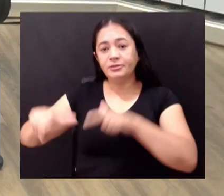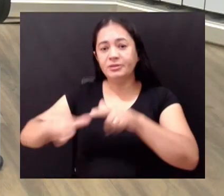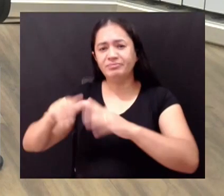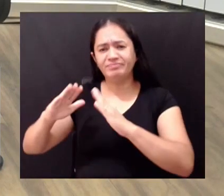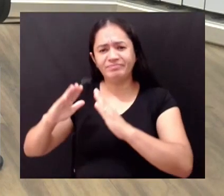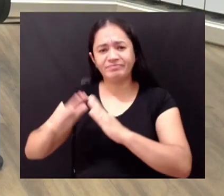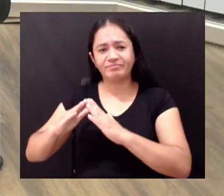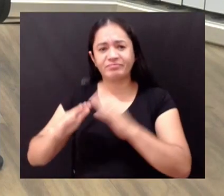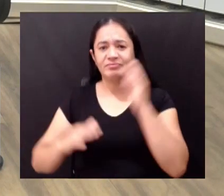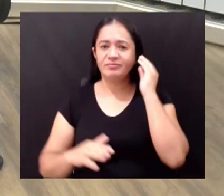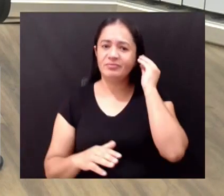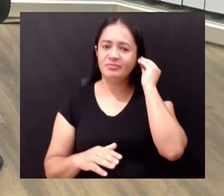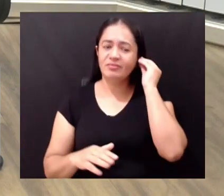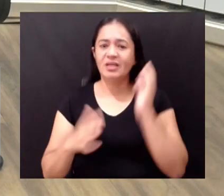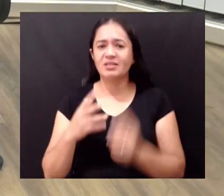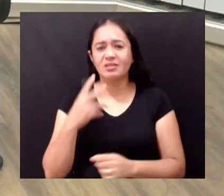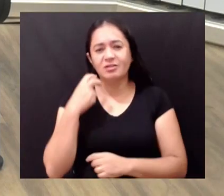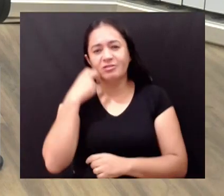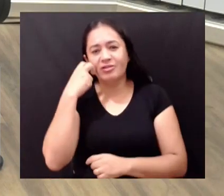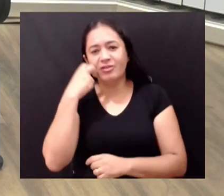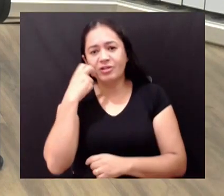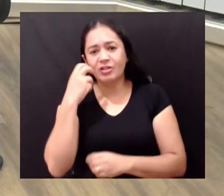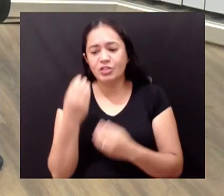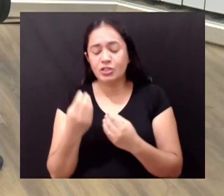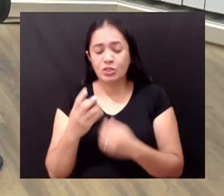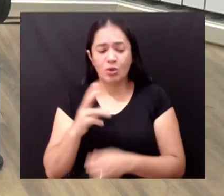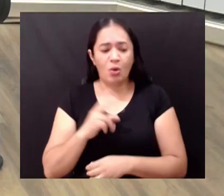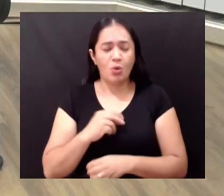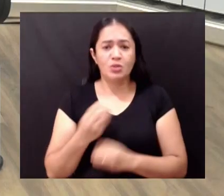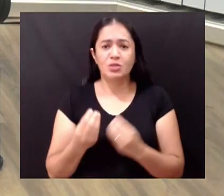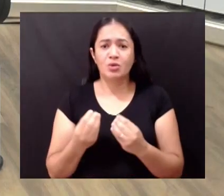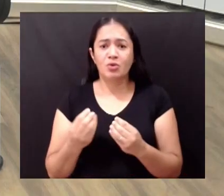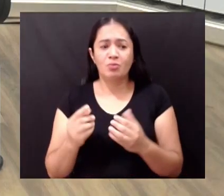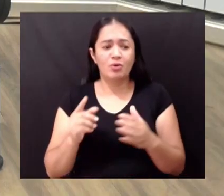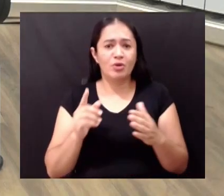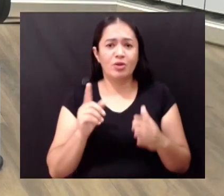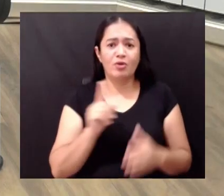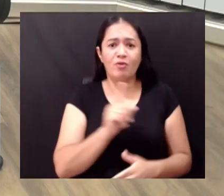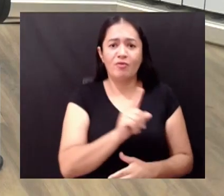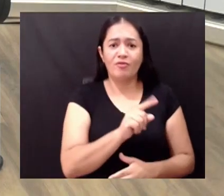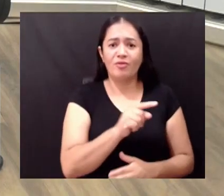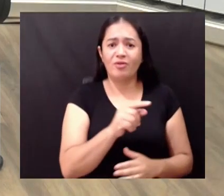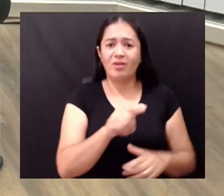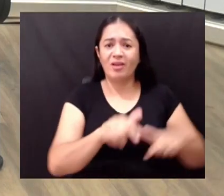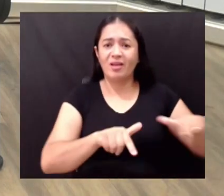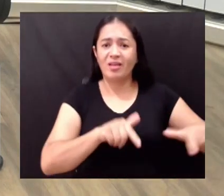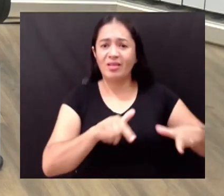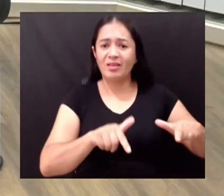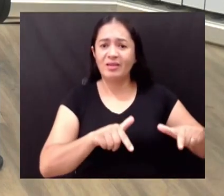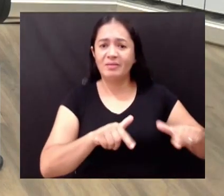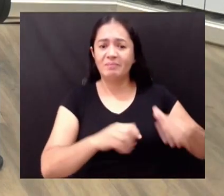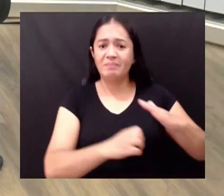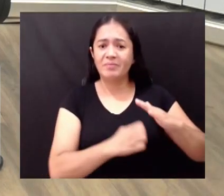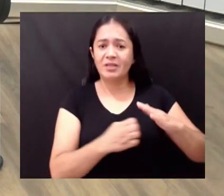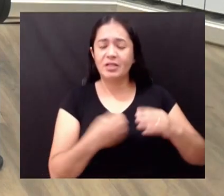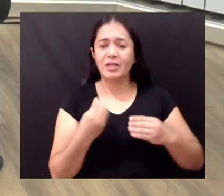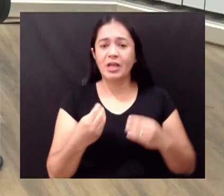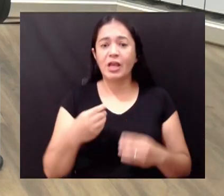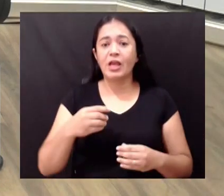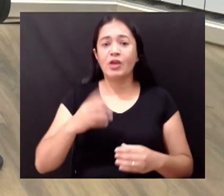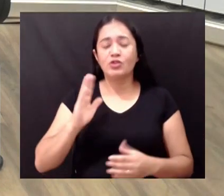constrangimento para a pessoa, poxa, como é que eu vou chegar na empresa? Eu estou lá há 2 anos, 3 anos, mas não estou, né? Porque não